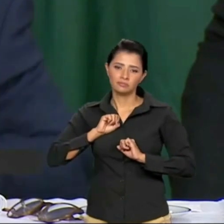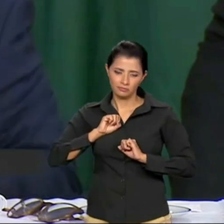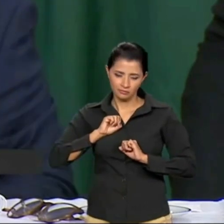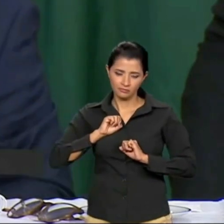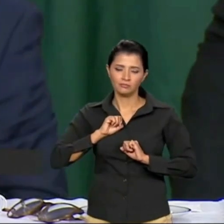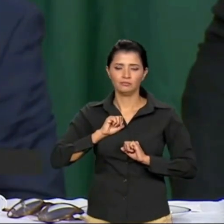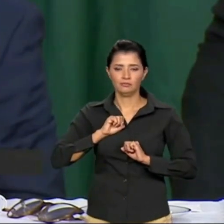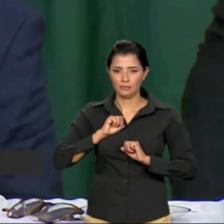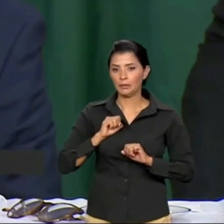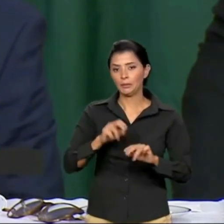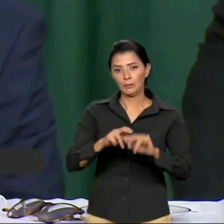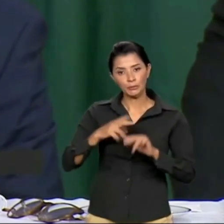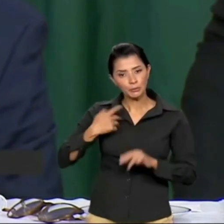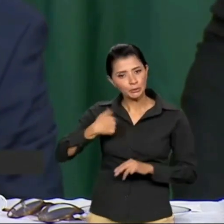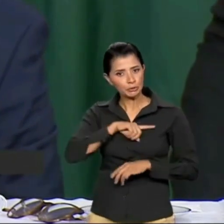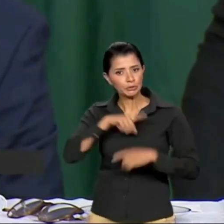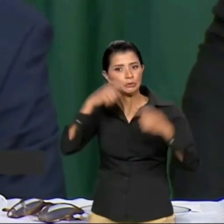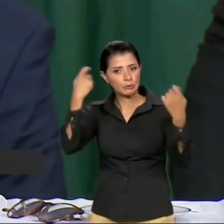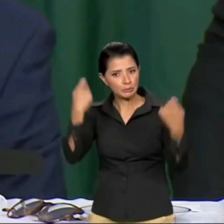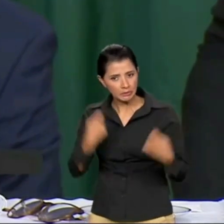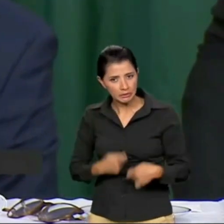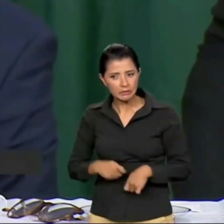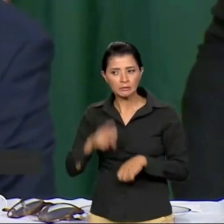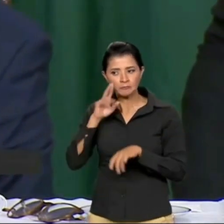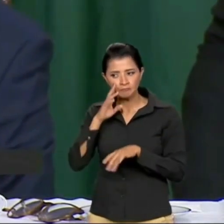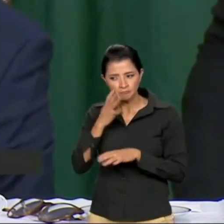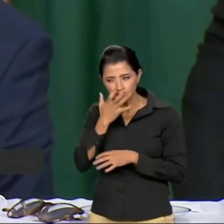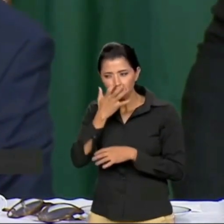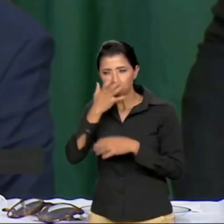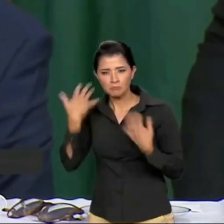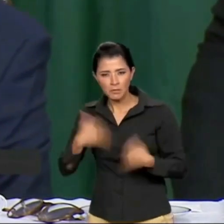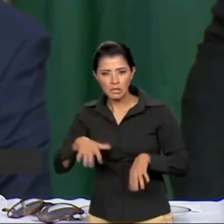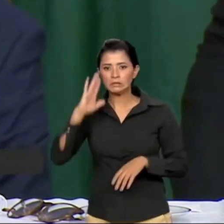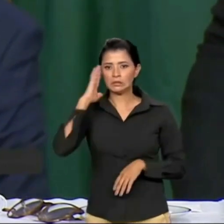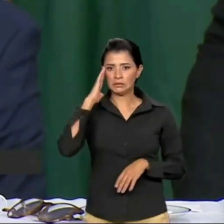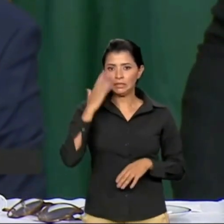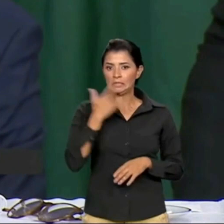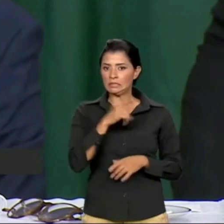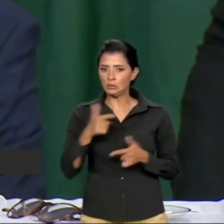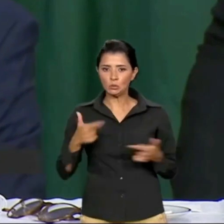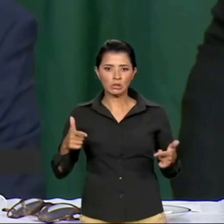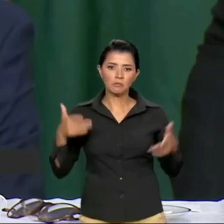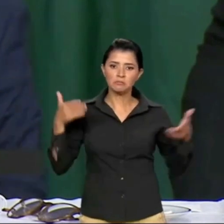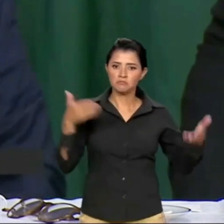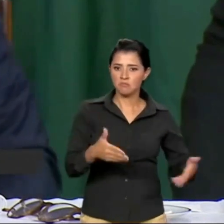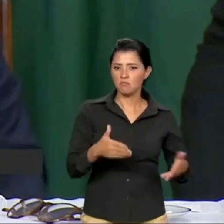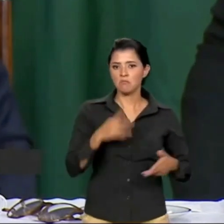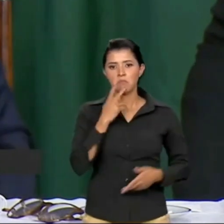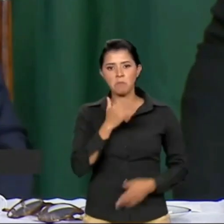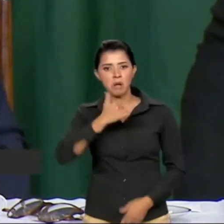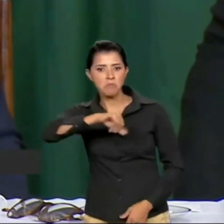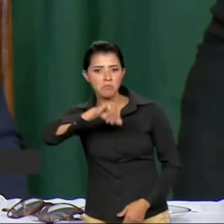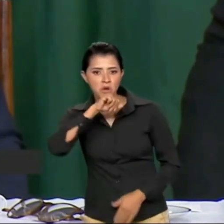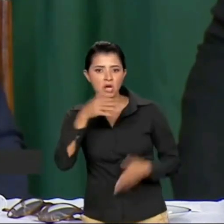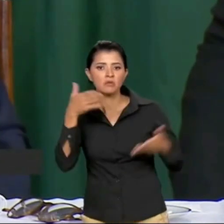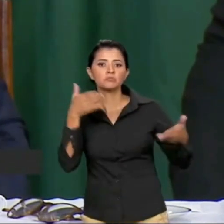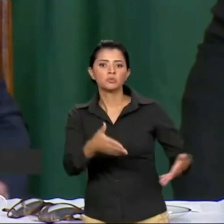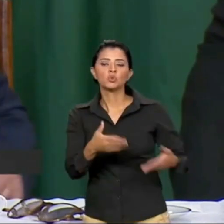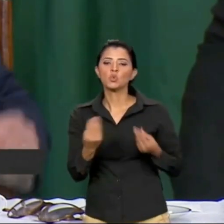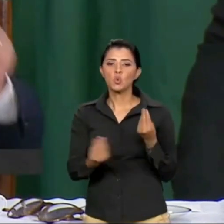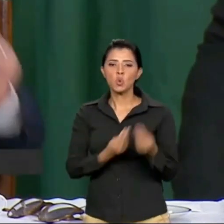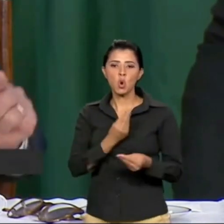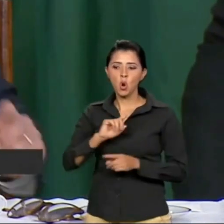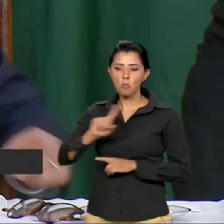E é por isso que a gente precisa ter em conta que sem a participação dos pais, a gente não recupera